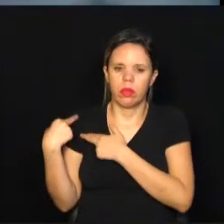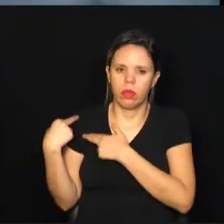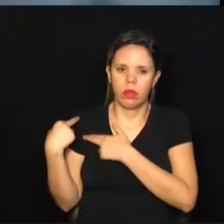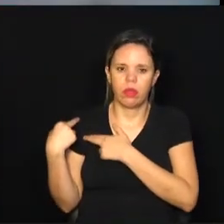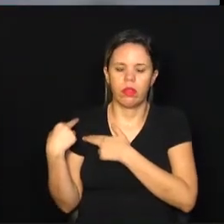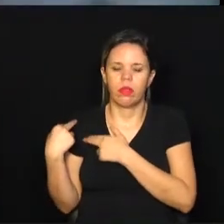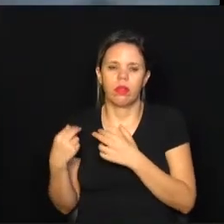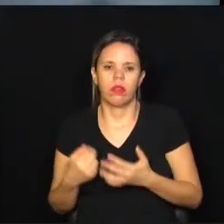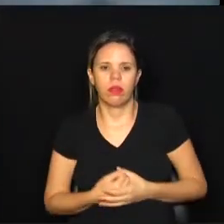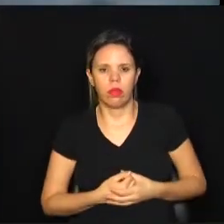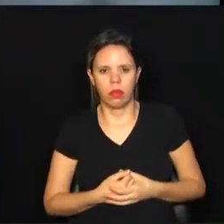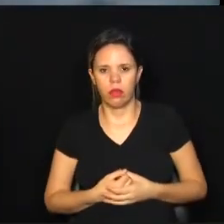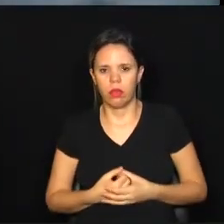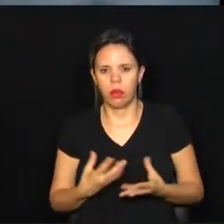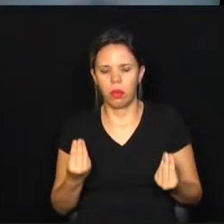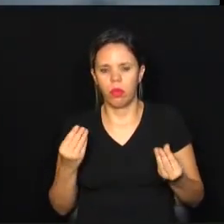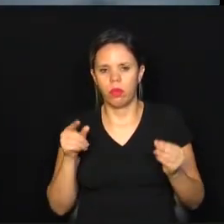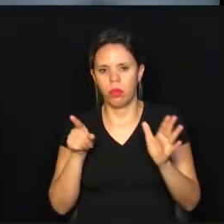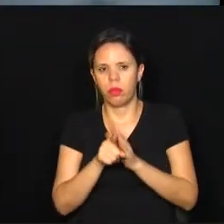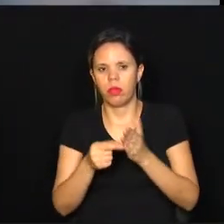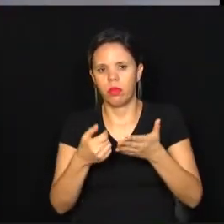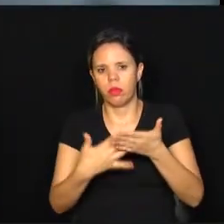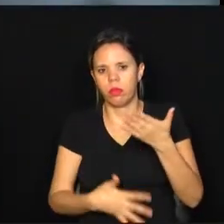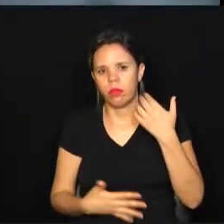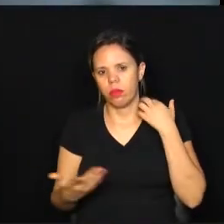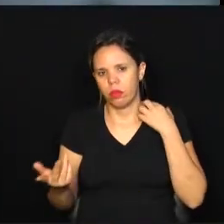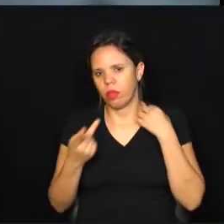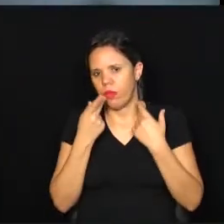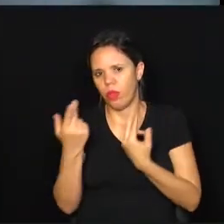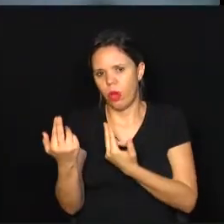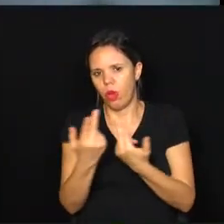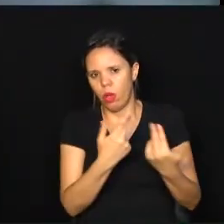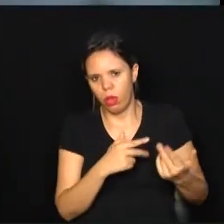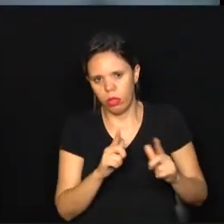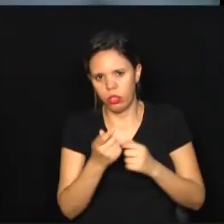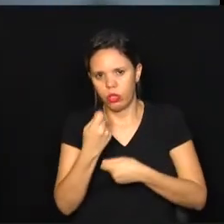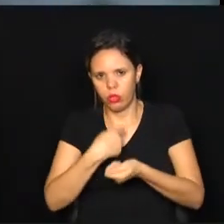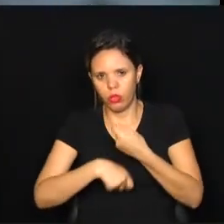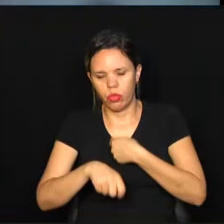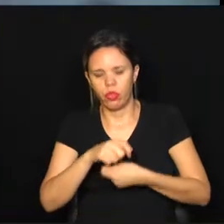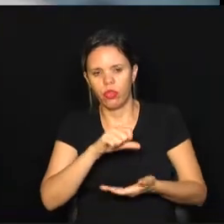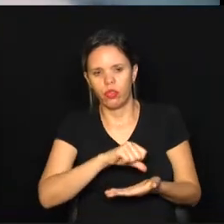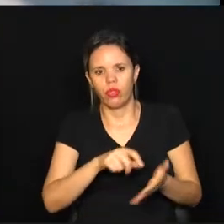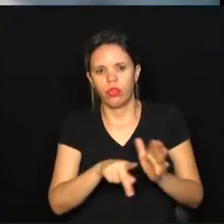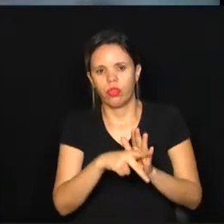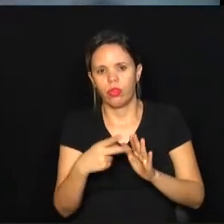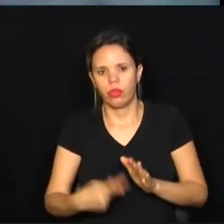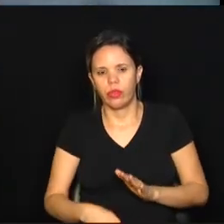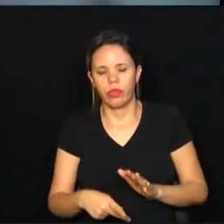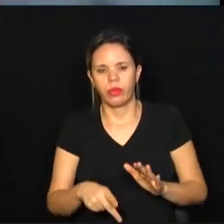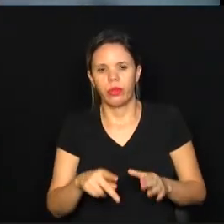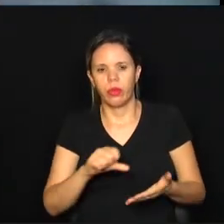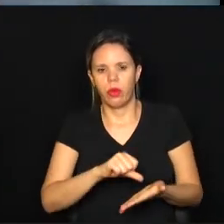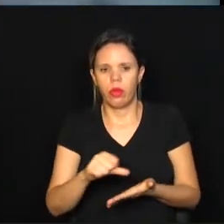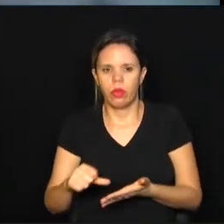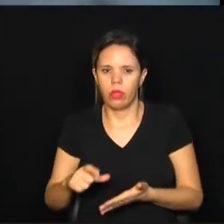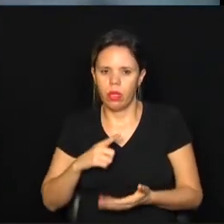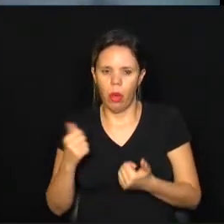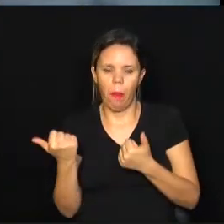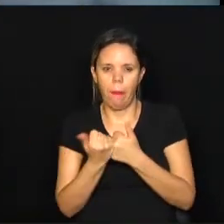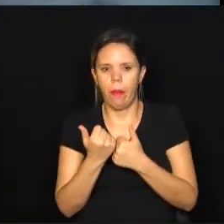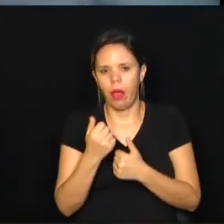local. Muitas das perguntas que foram colocadas aqui remetem a uma gestão de escala local. Então, é importante que se tenha uma